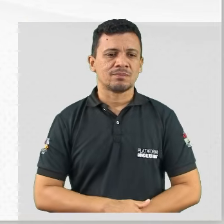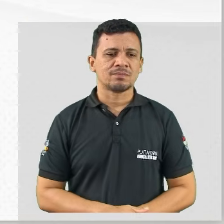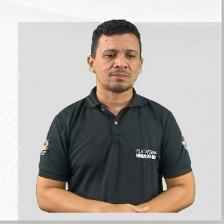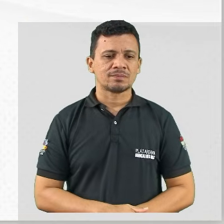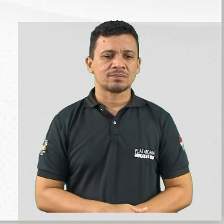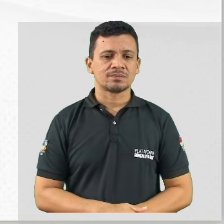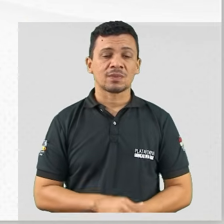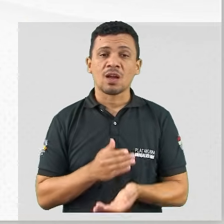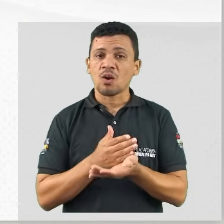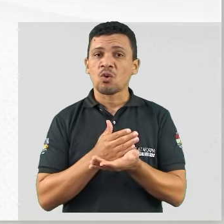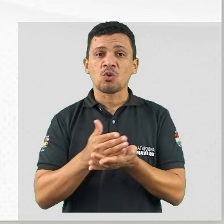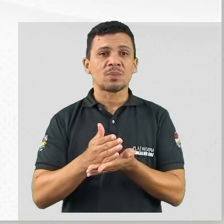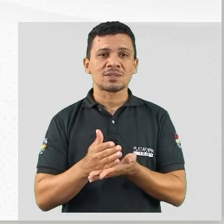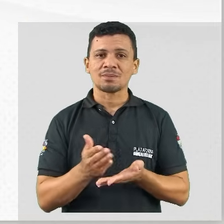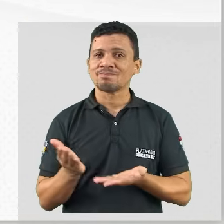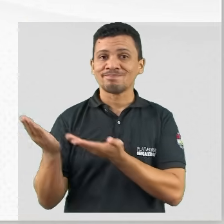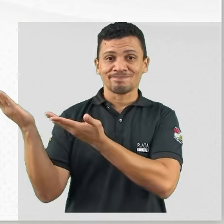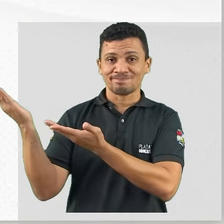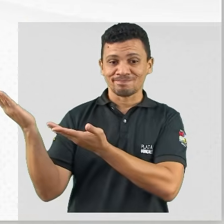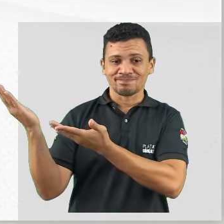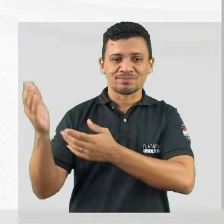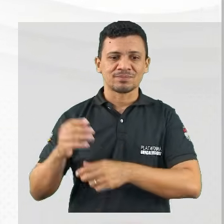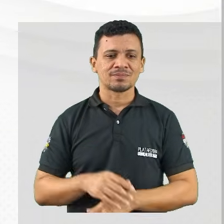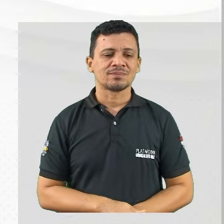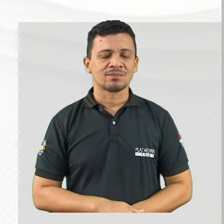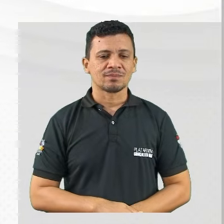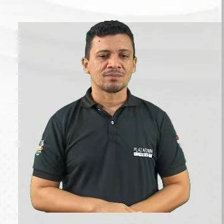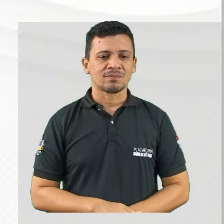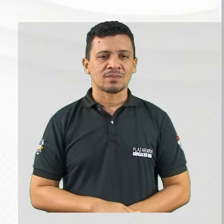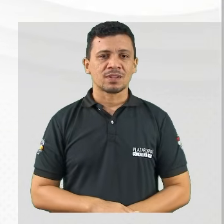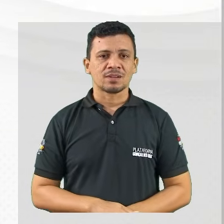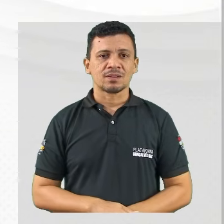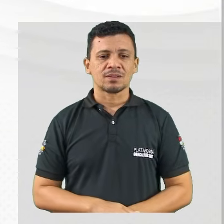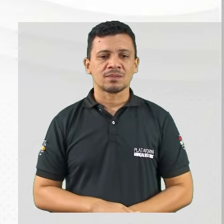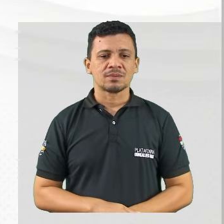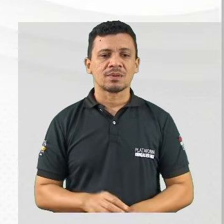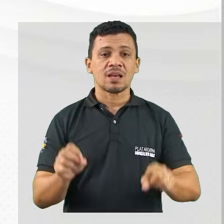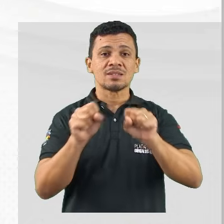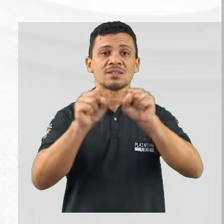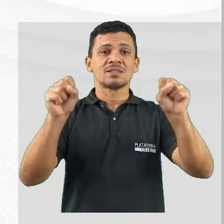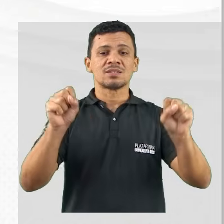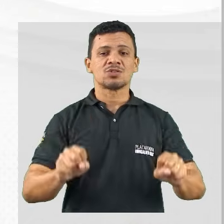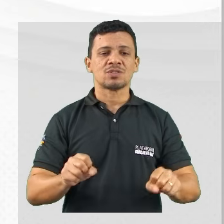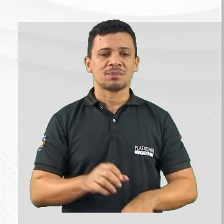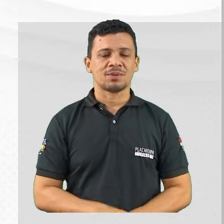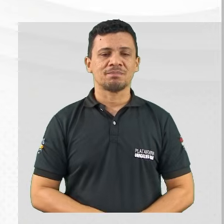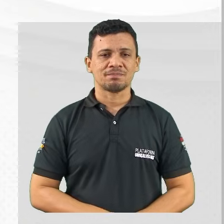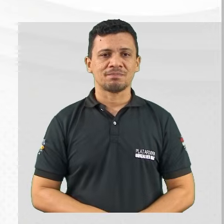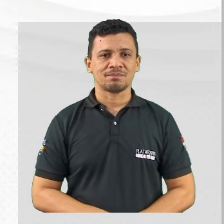Então a gente inicia falando aqui, ó, sobre o nosso sistema